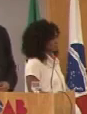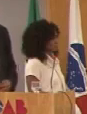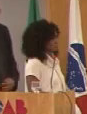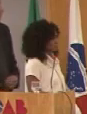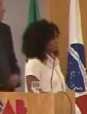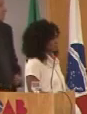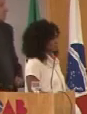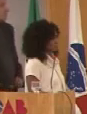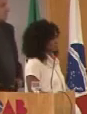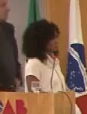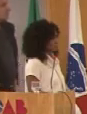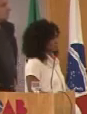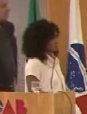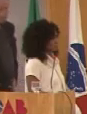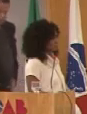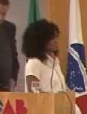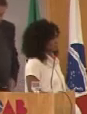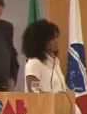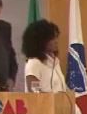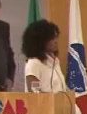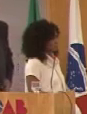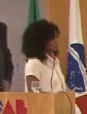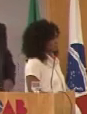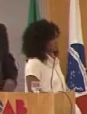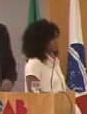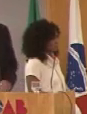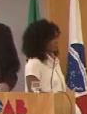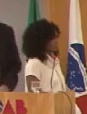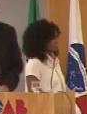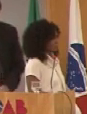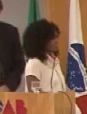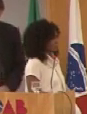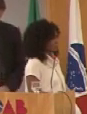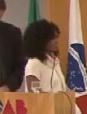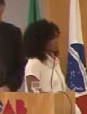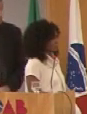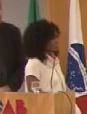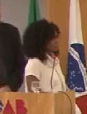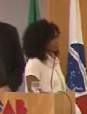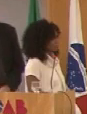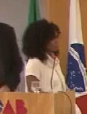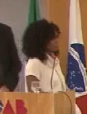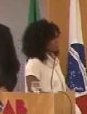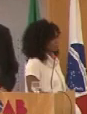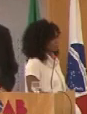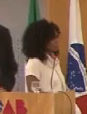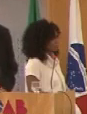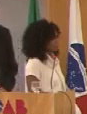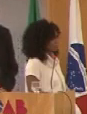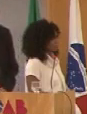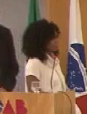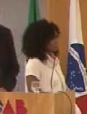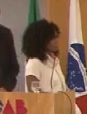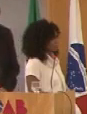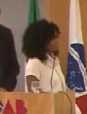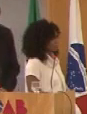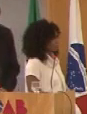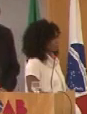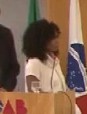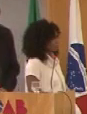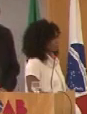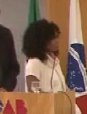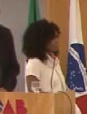sabemos disso. Inocente ou não, o Brasil pode fazer parte de uma história. A mesma história que assistimos